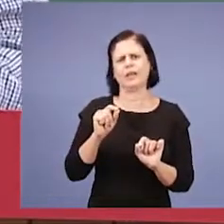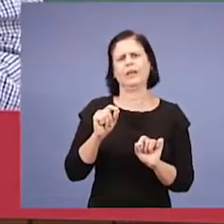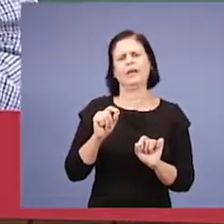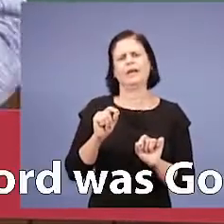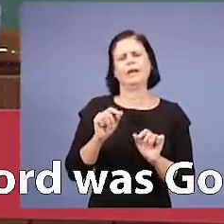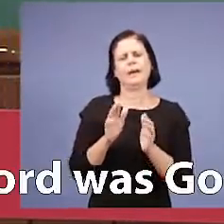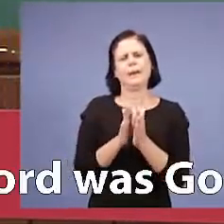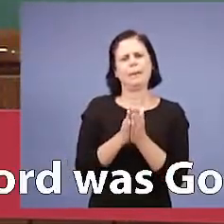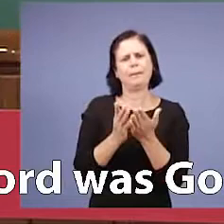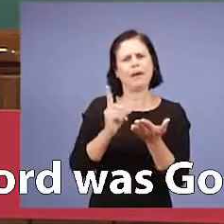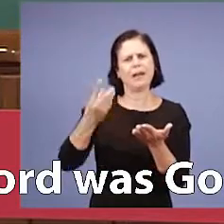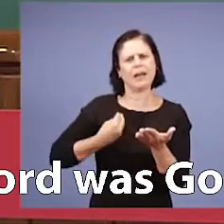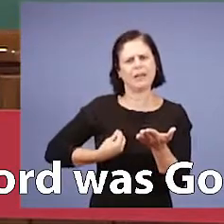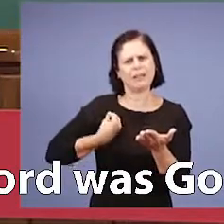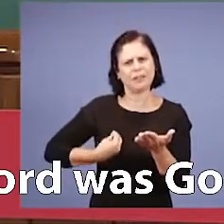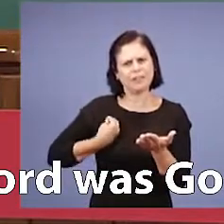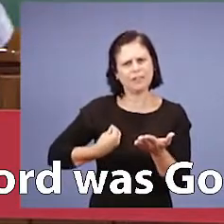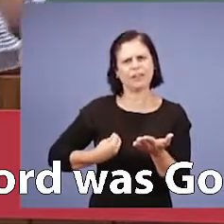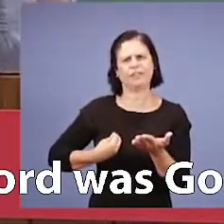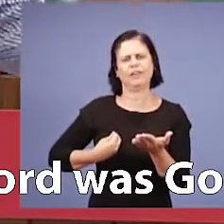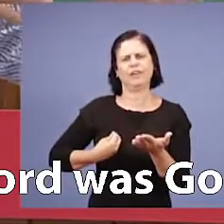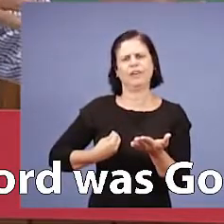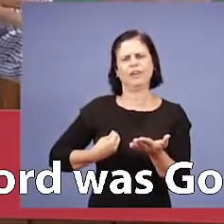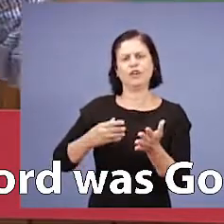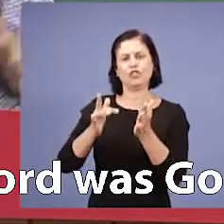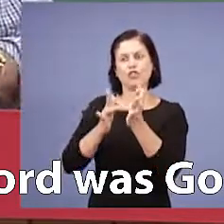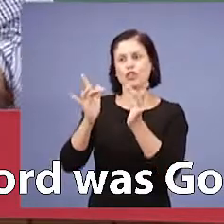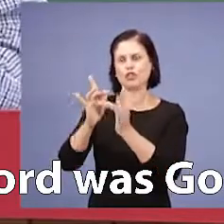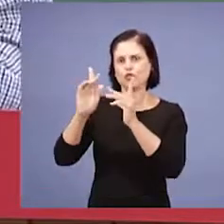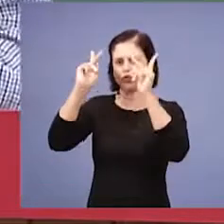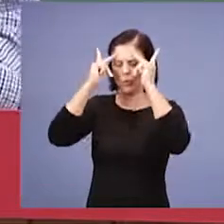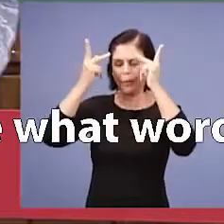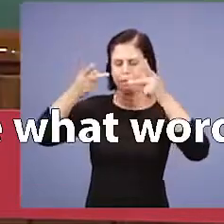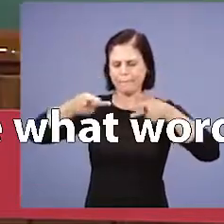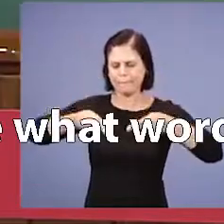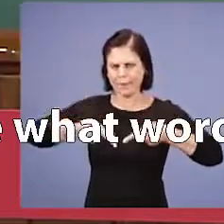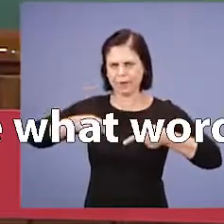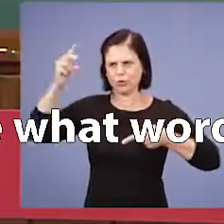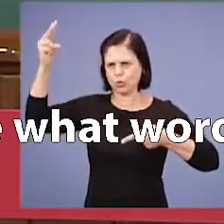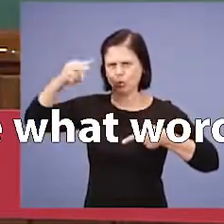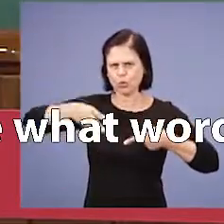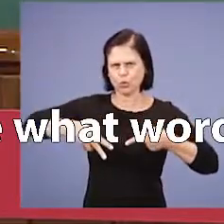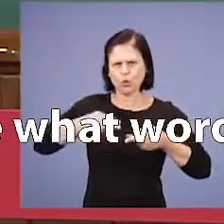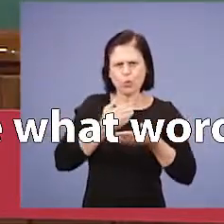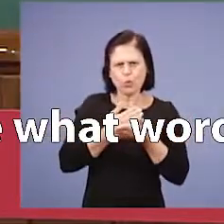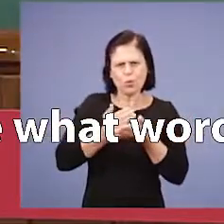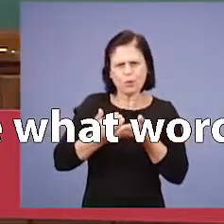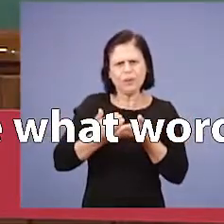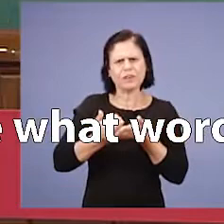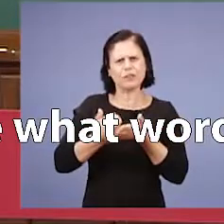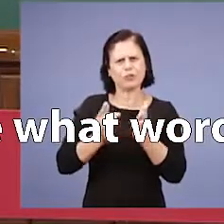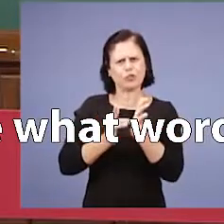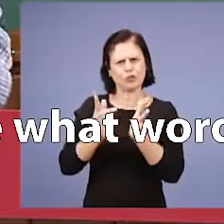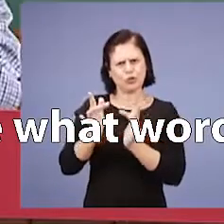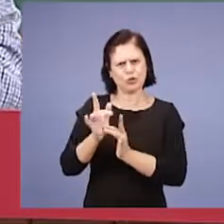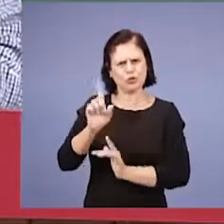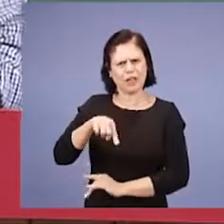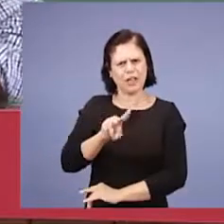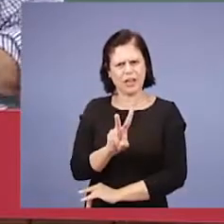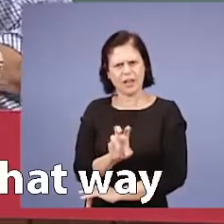eo verbo se fez carne e o verbo era deus no princípio era o verbo então nós vamos ver que verba é